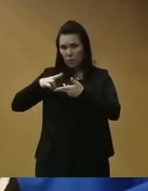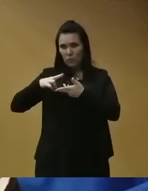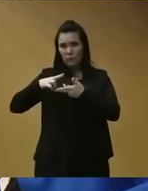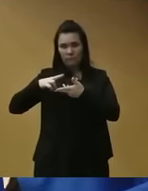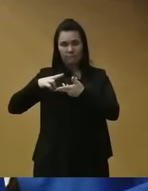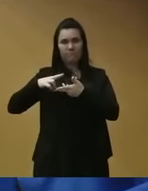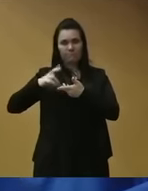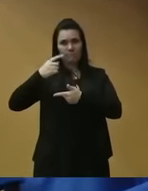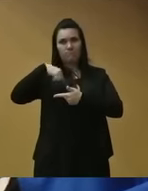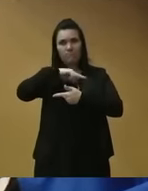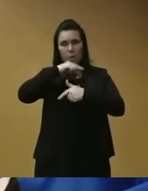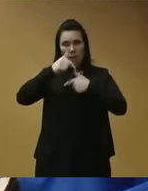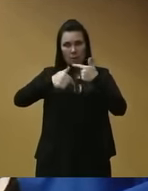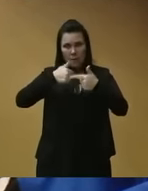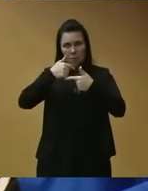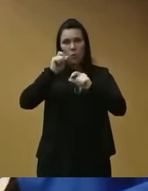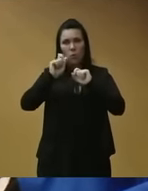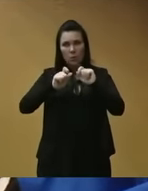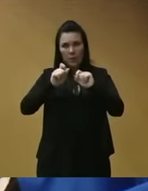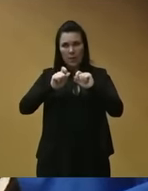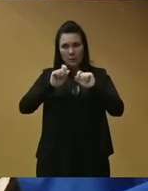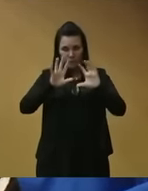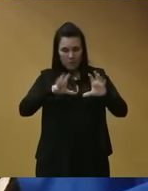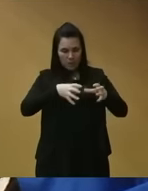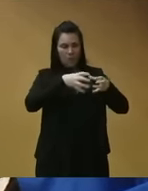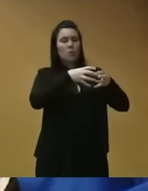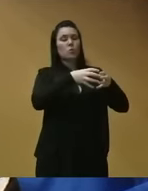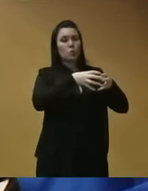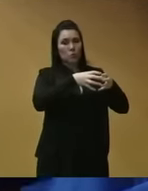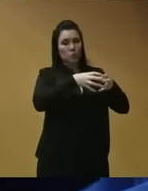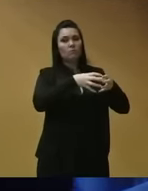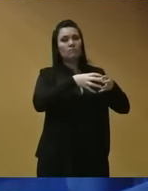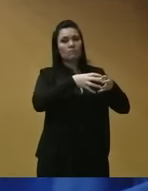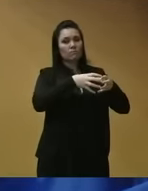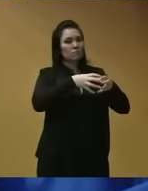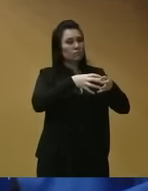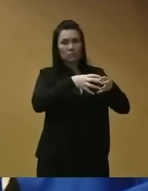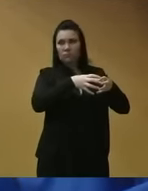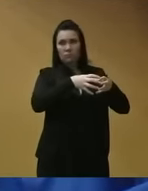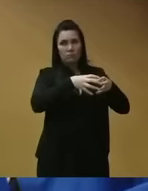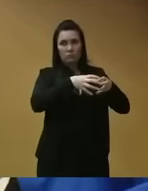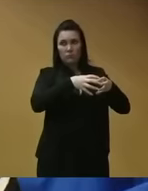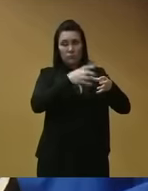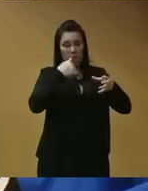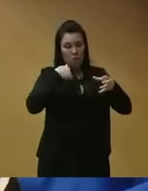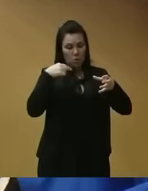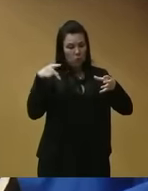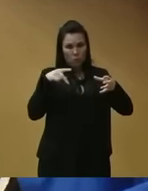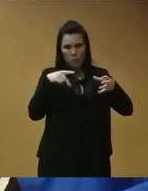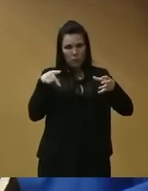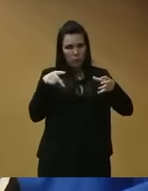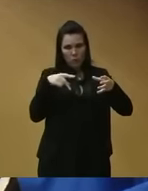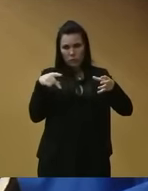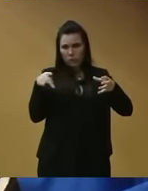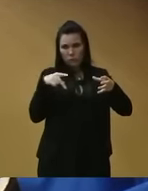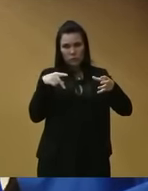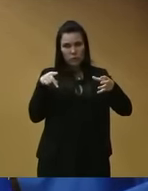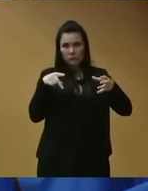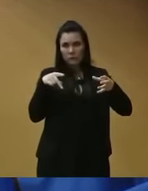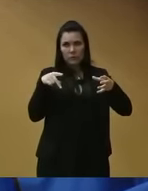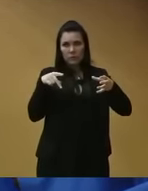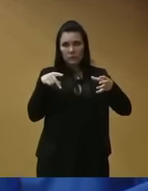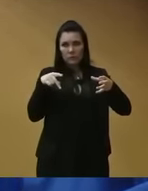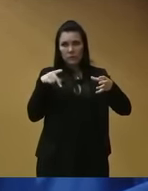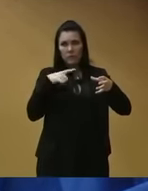condições para que essa turma aqui faça o trabalho deles. Né? Eu sou professor, mas, nesse momento, não estou lá. Teve um ou